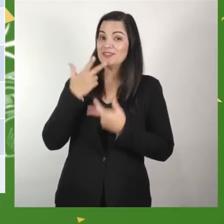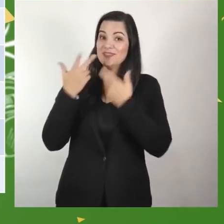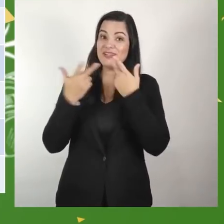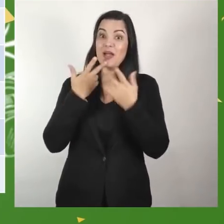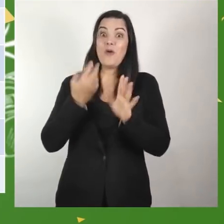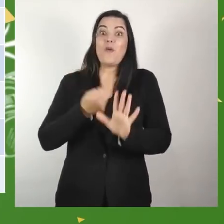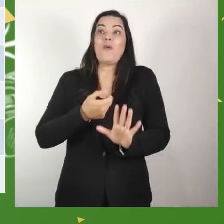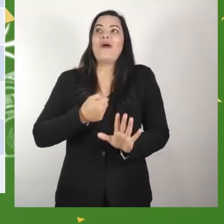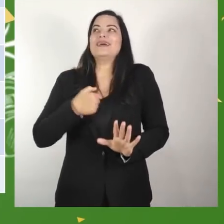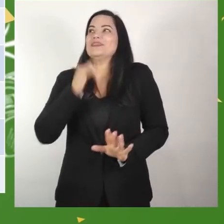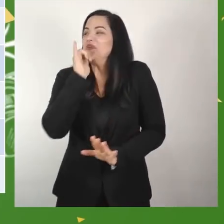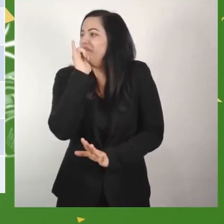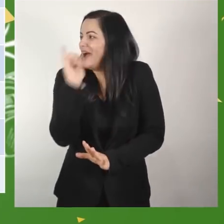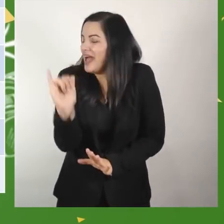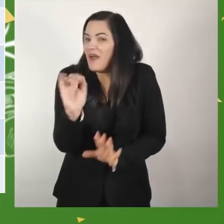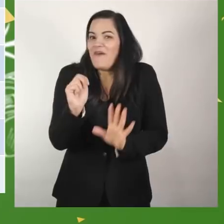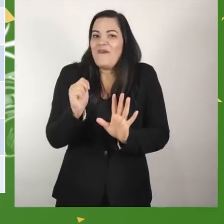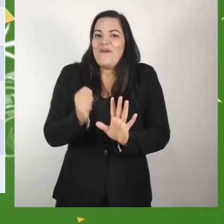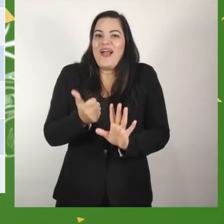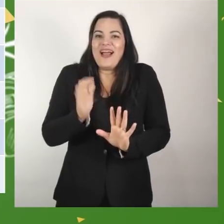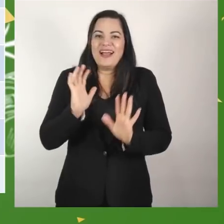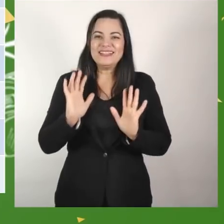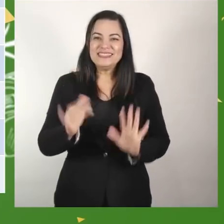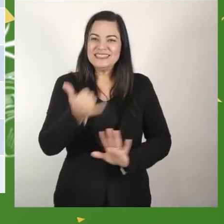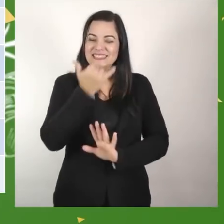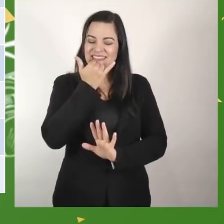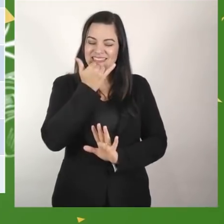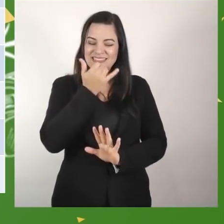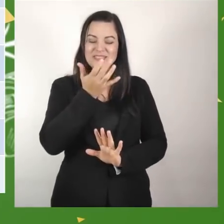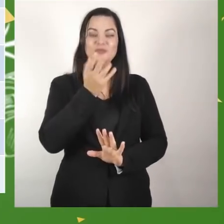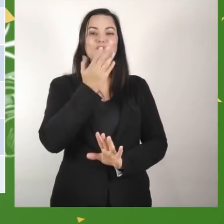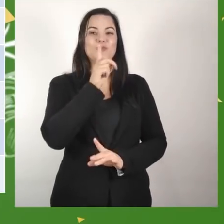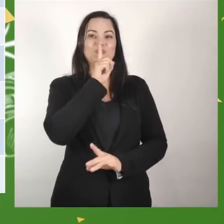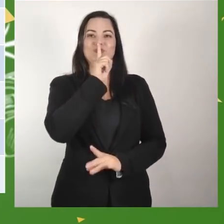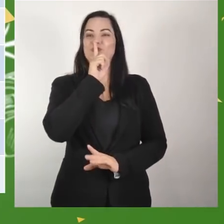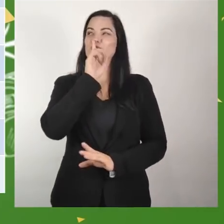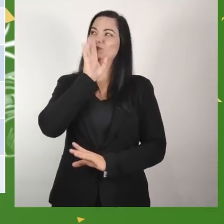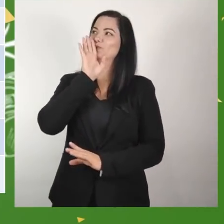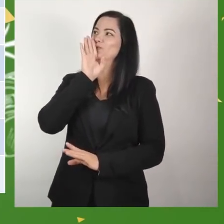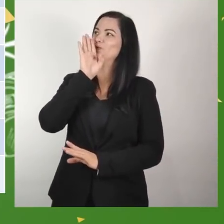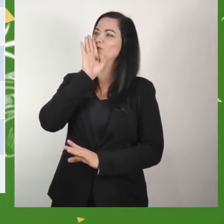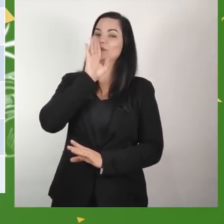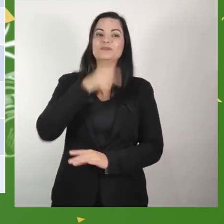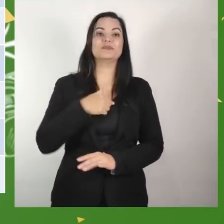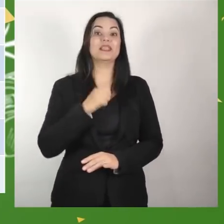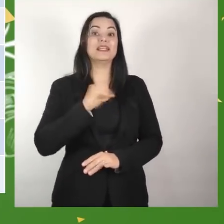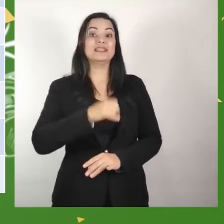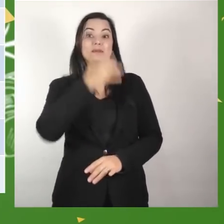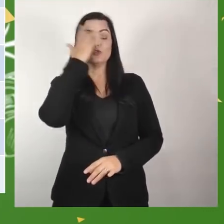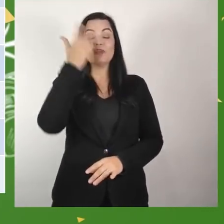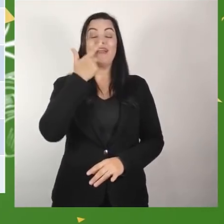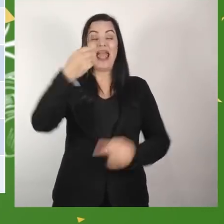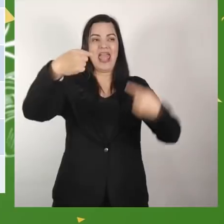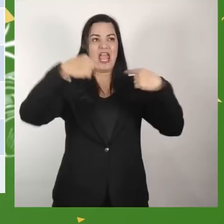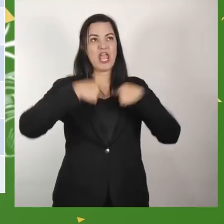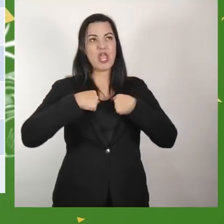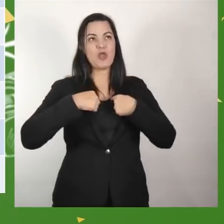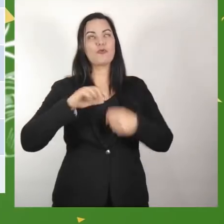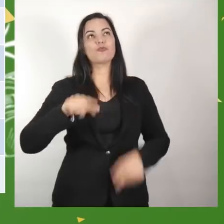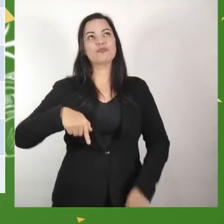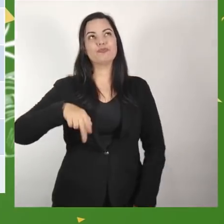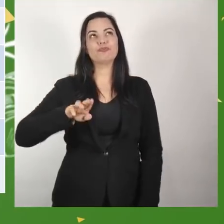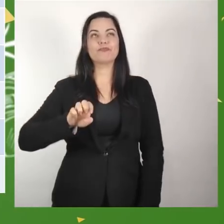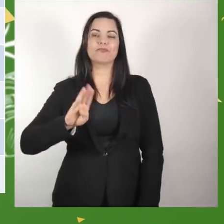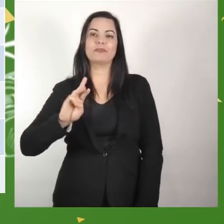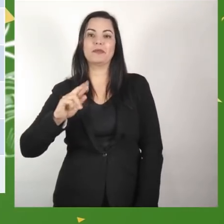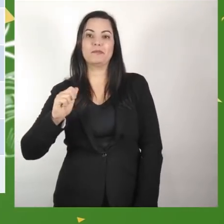nós temos. Nossa, já ia falar para você qual é o estado, não posso contar. Então, quando a gente fala tô quebrado,